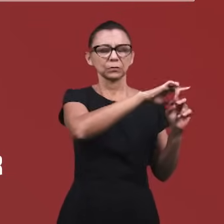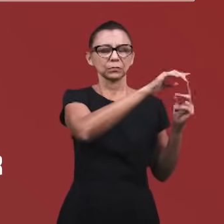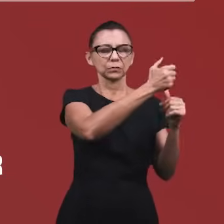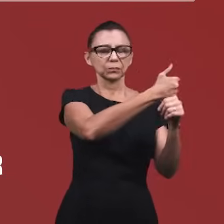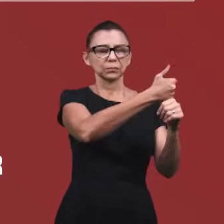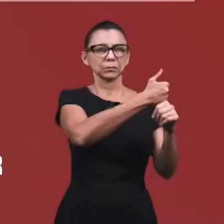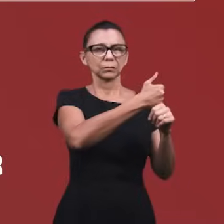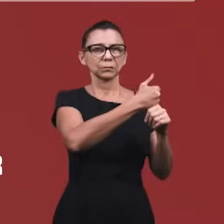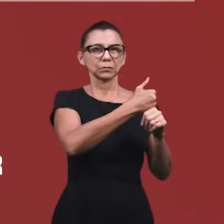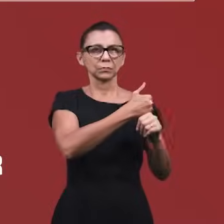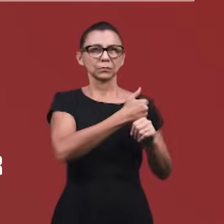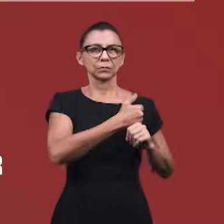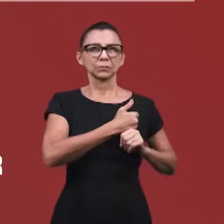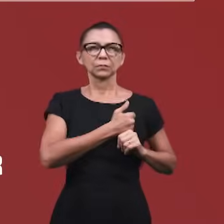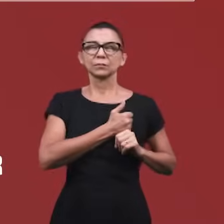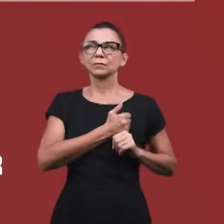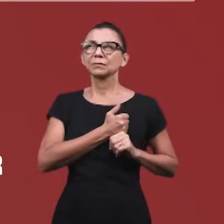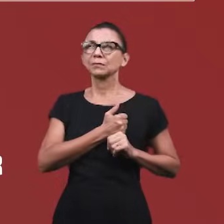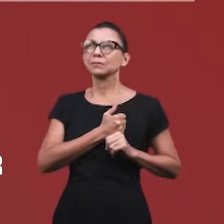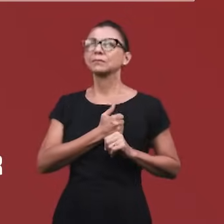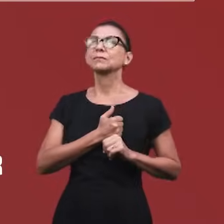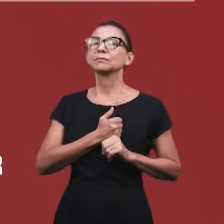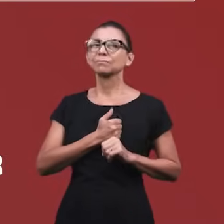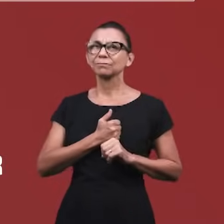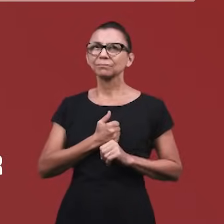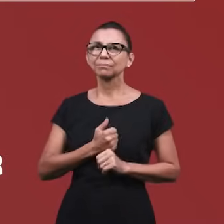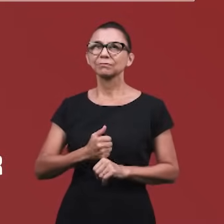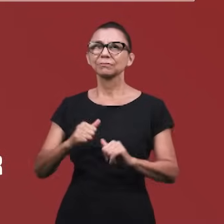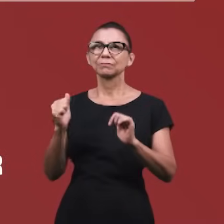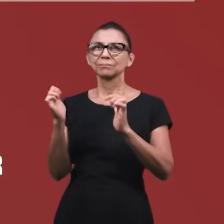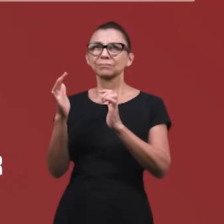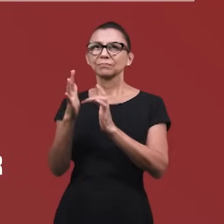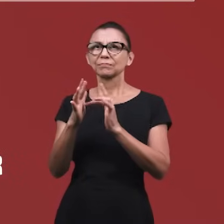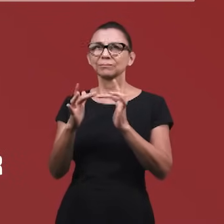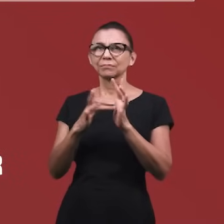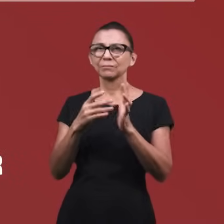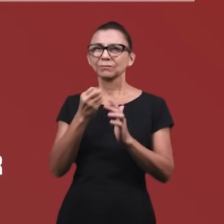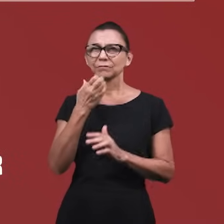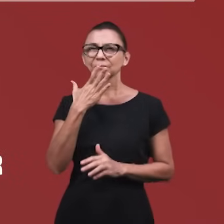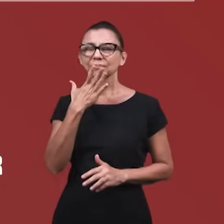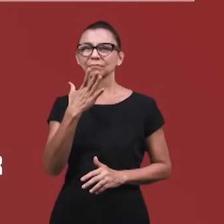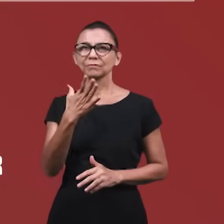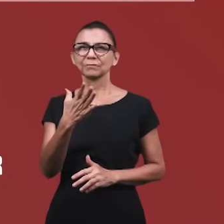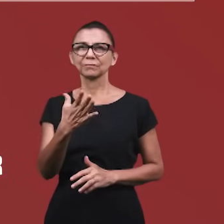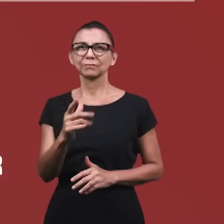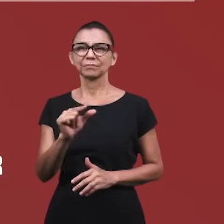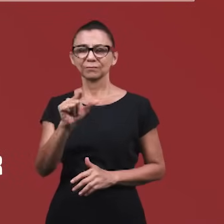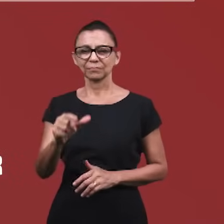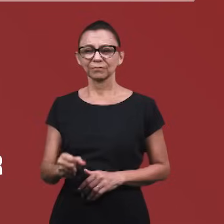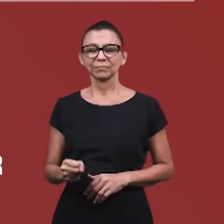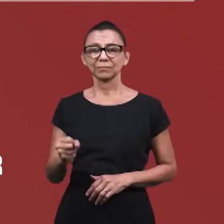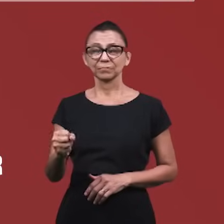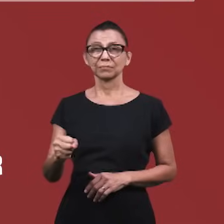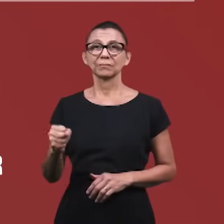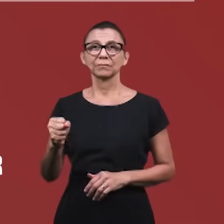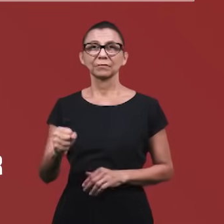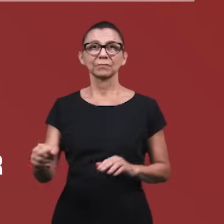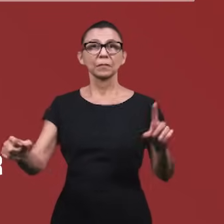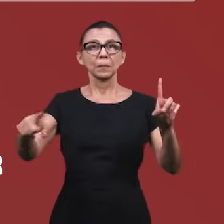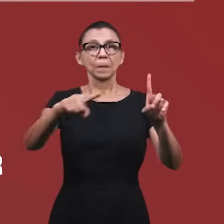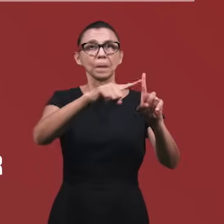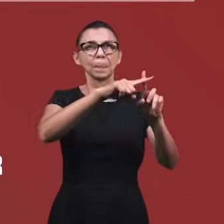Jesus o bom pastor a mão que foi na cruz